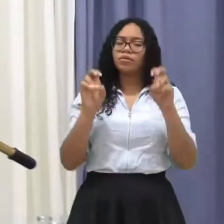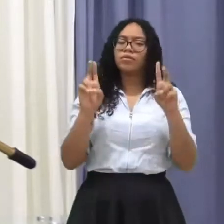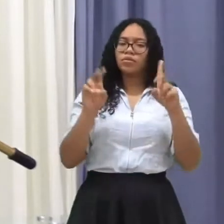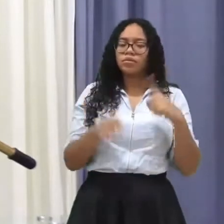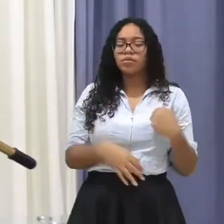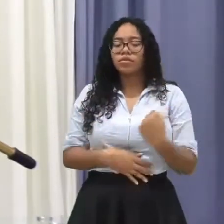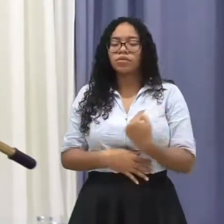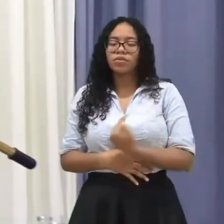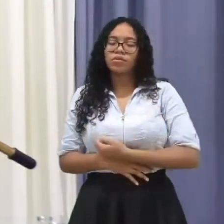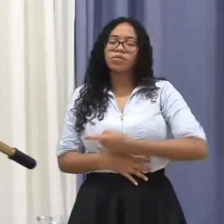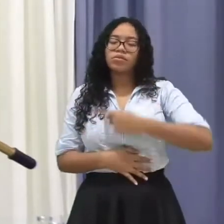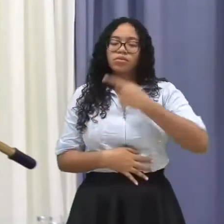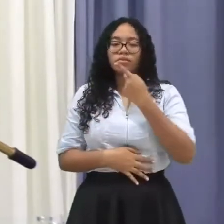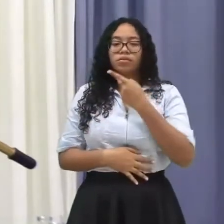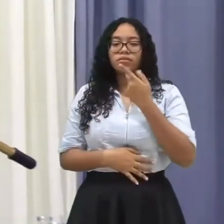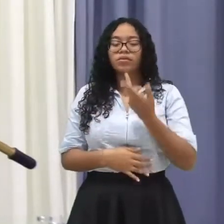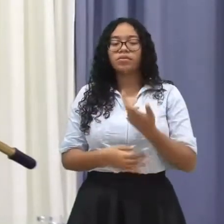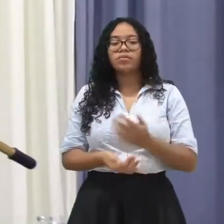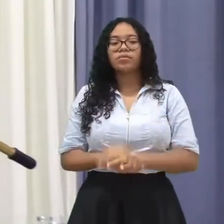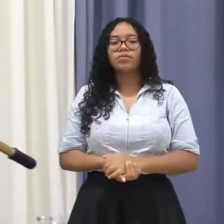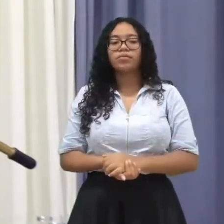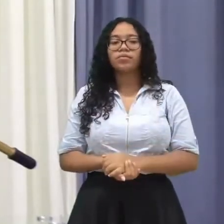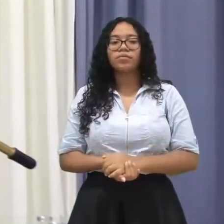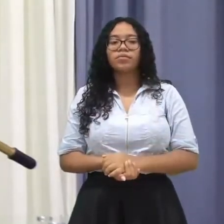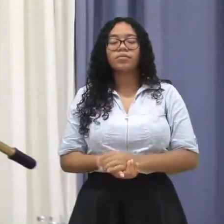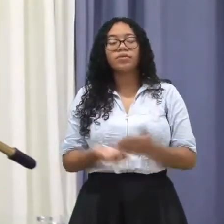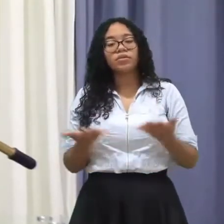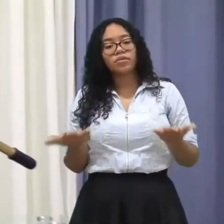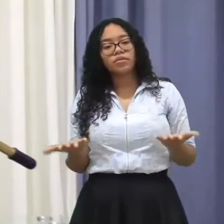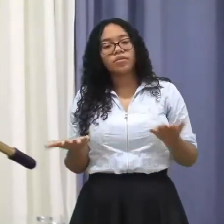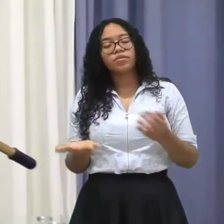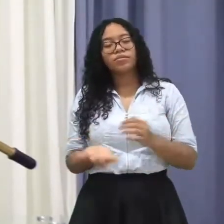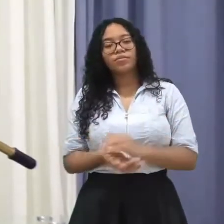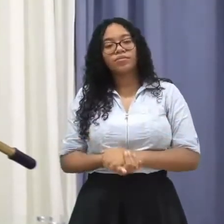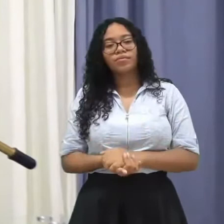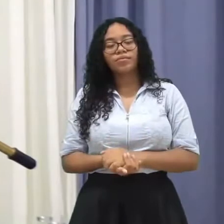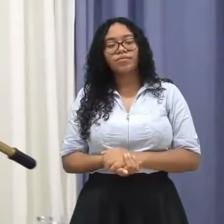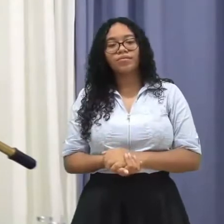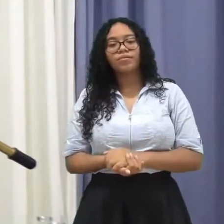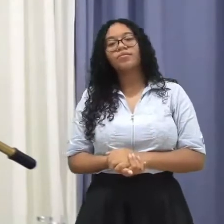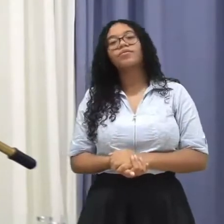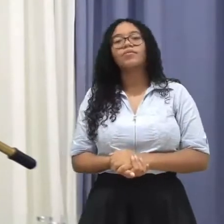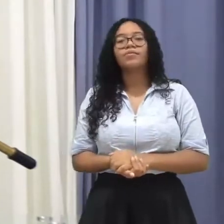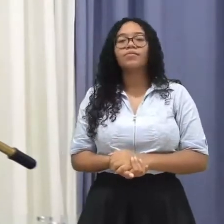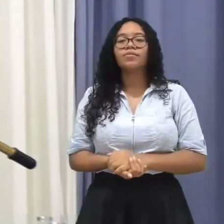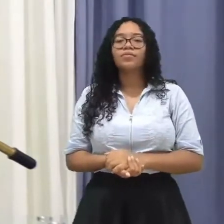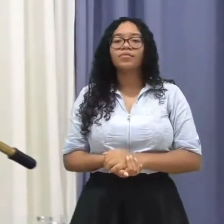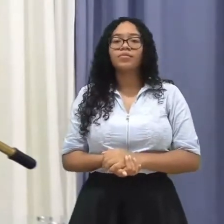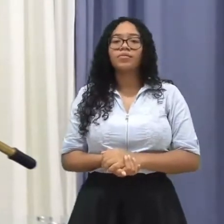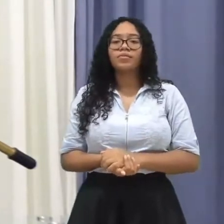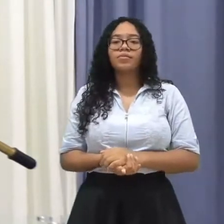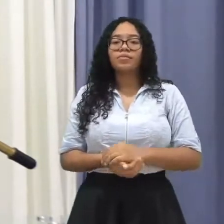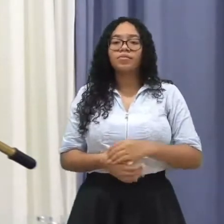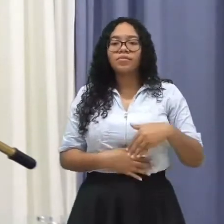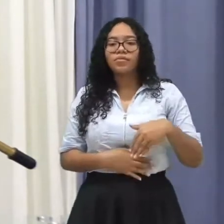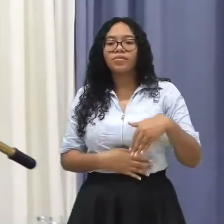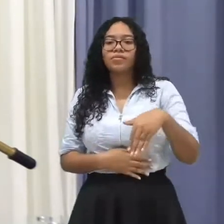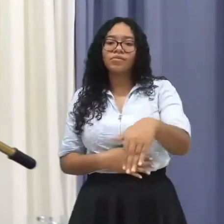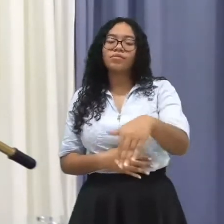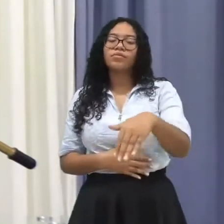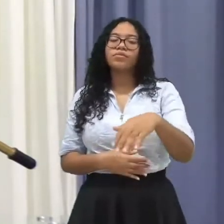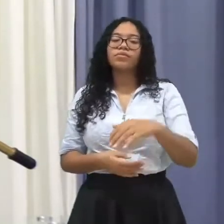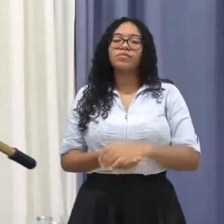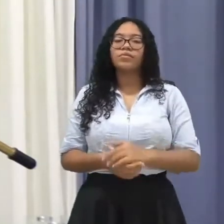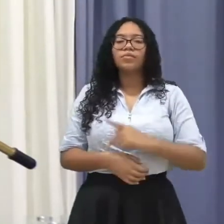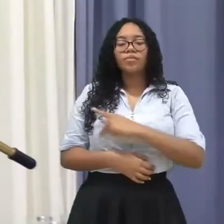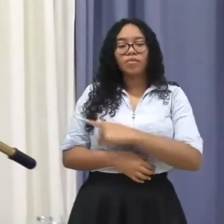nesta noite. Para isso, nós nos apropriaremos aqui do texto que Paulo escreveu na primeira carta